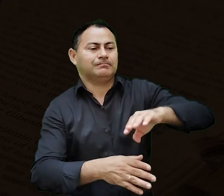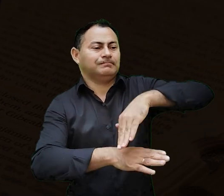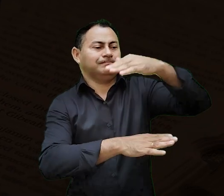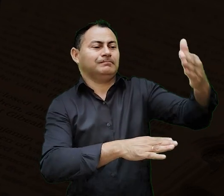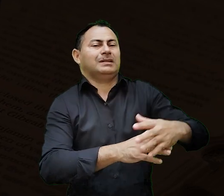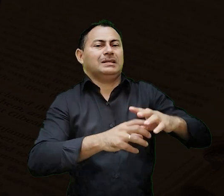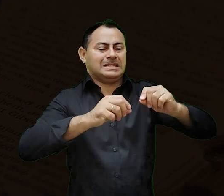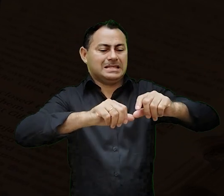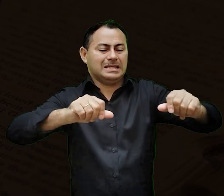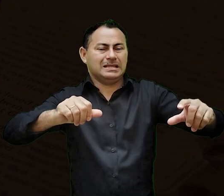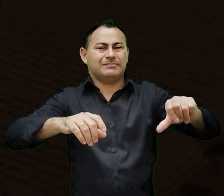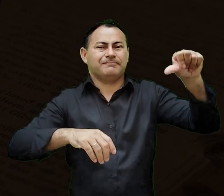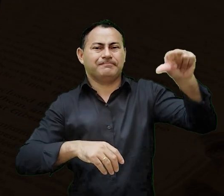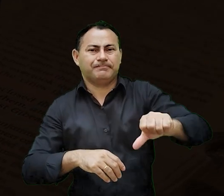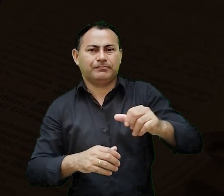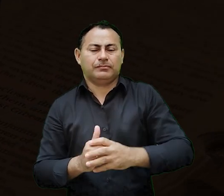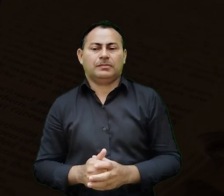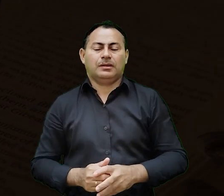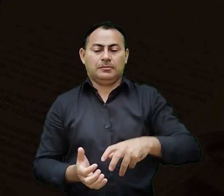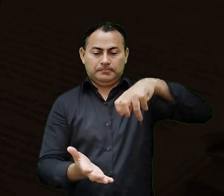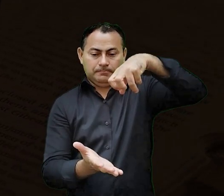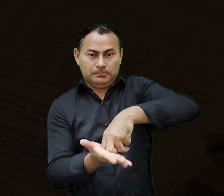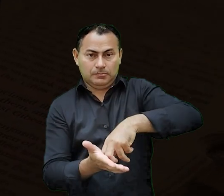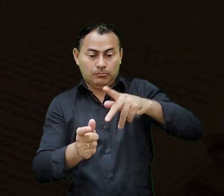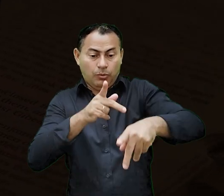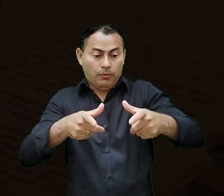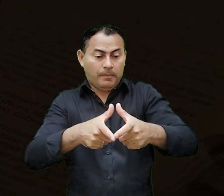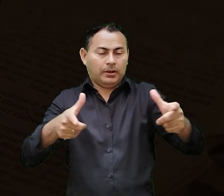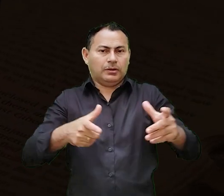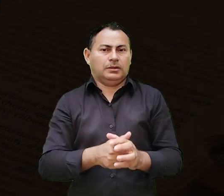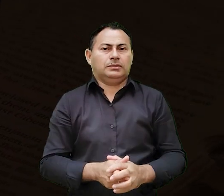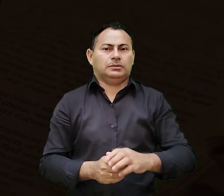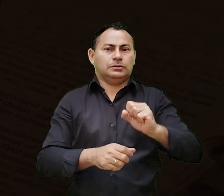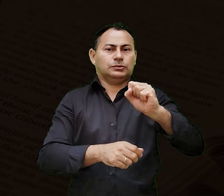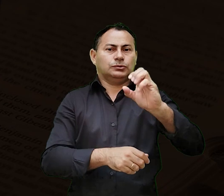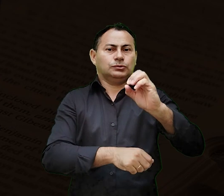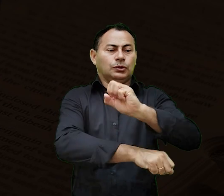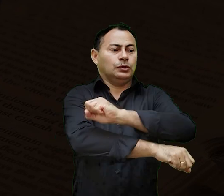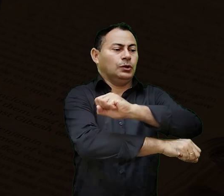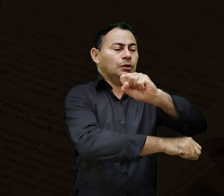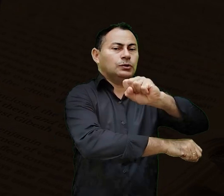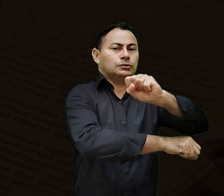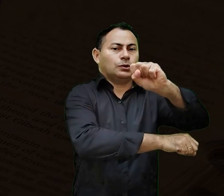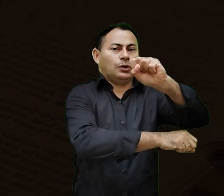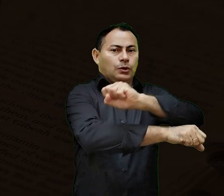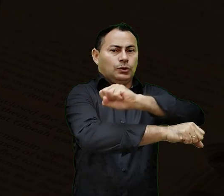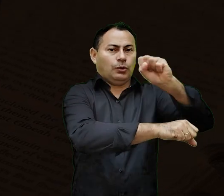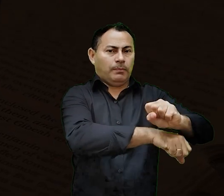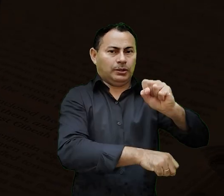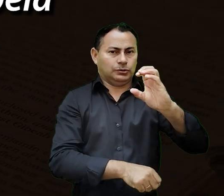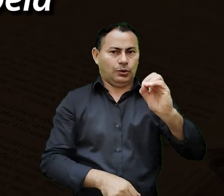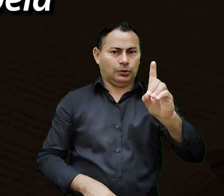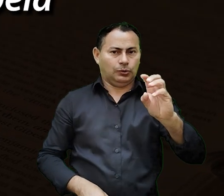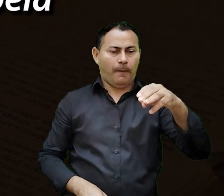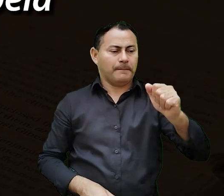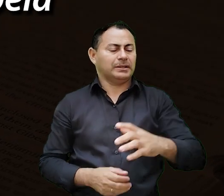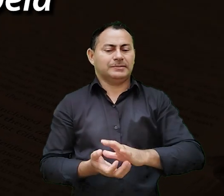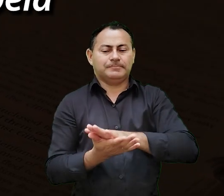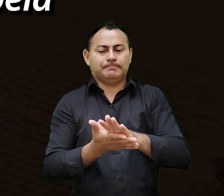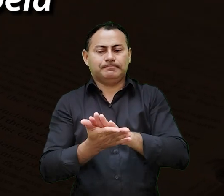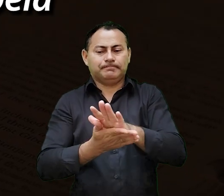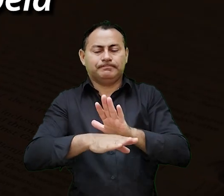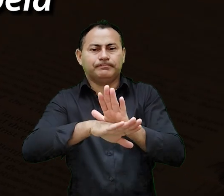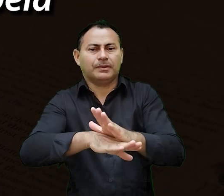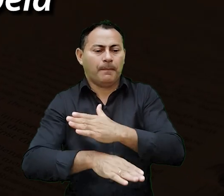sobre montes de cinza. A punição do meu povo é maior do que a de Sodoma, que foi destruída num instante sem que ninguém a